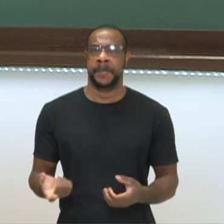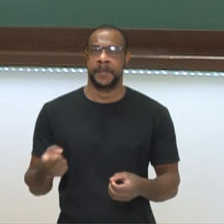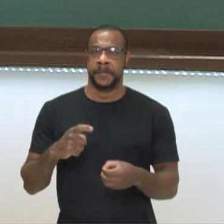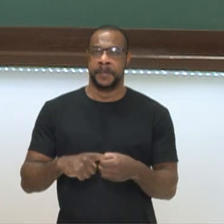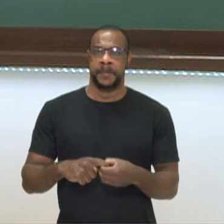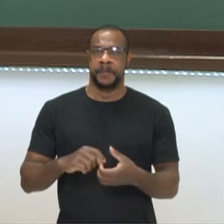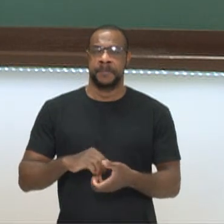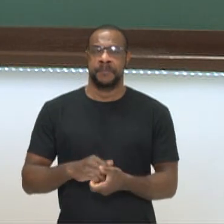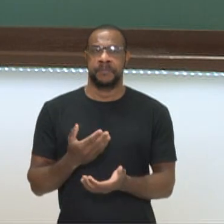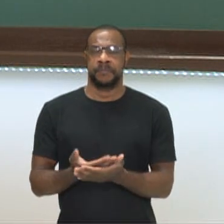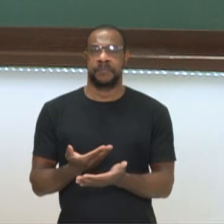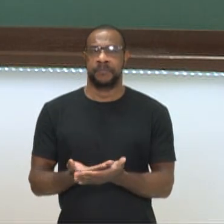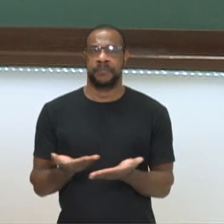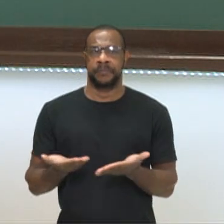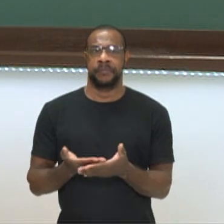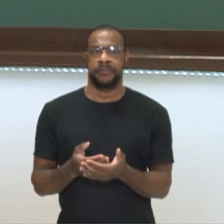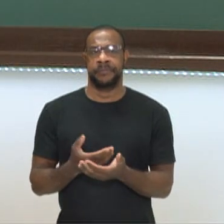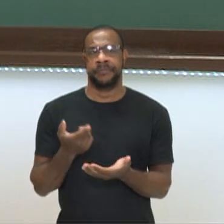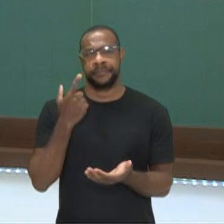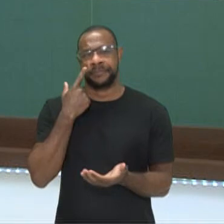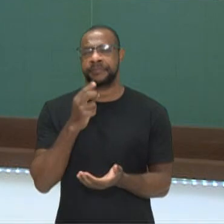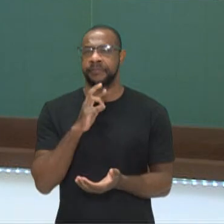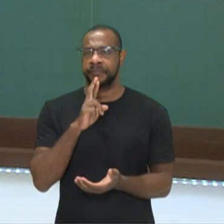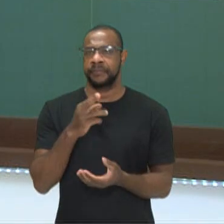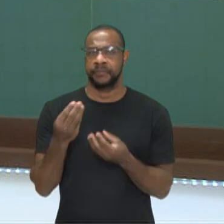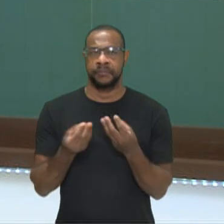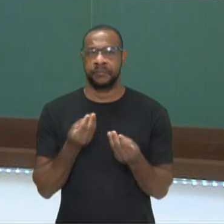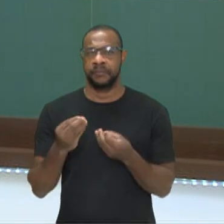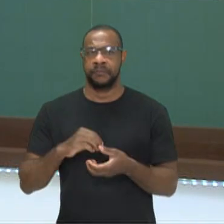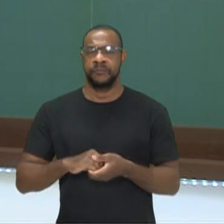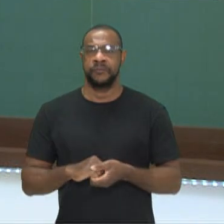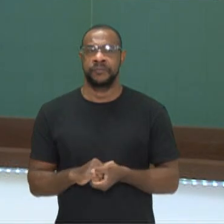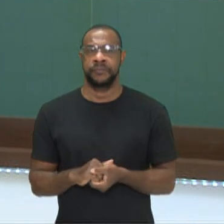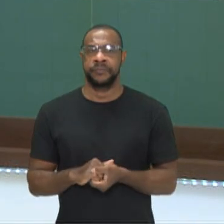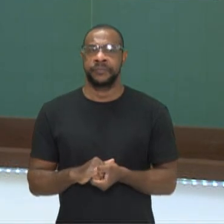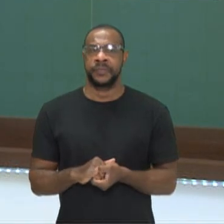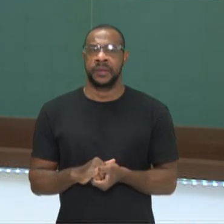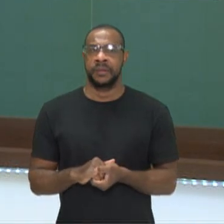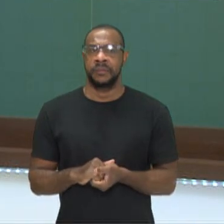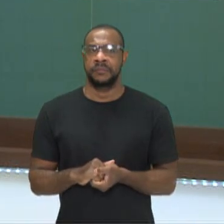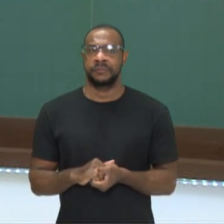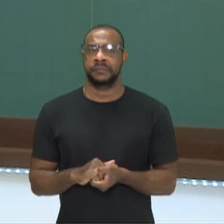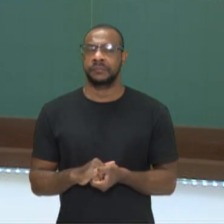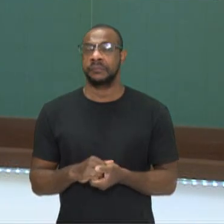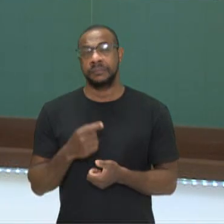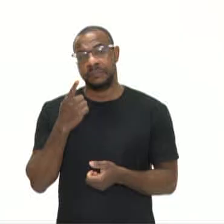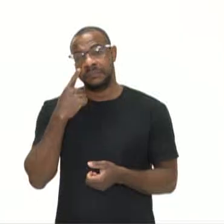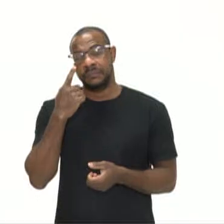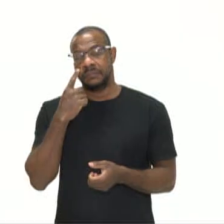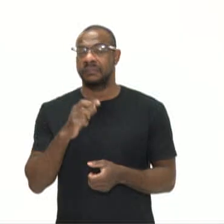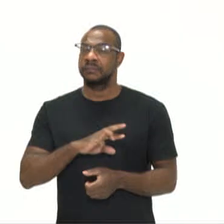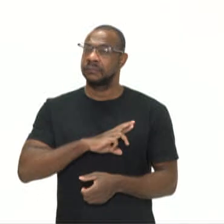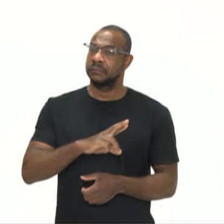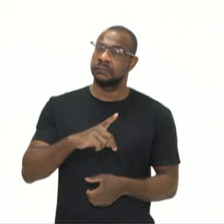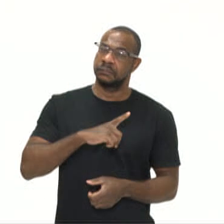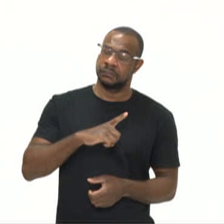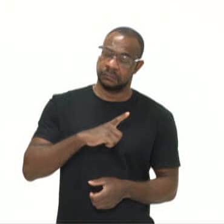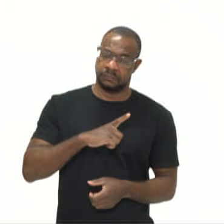Voltamos com a aula Paraná para a resolução da nossa última atividade da aula de hoje. Bom, apesar das religiões